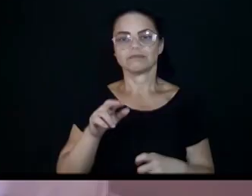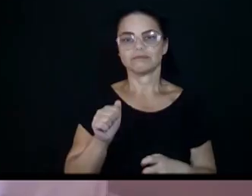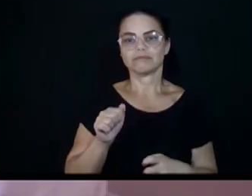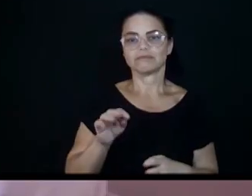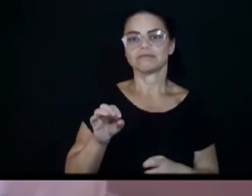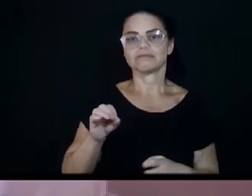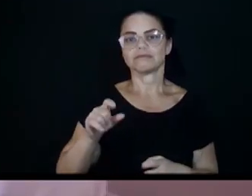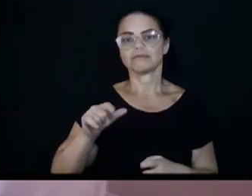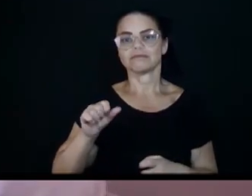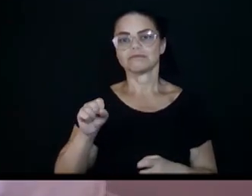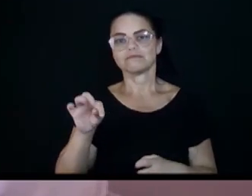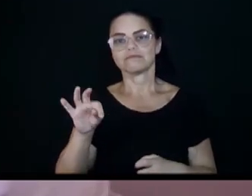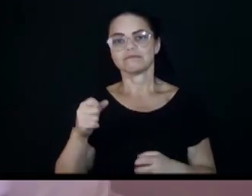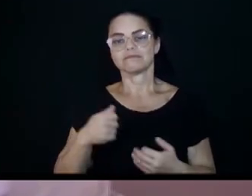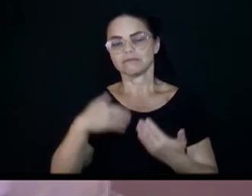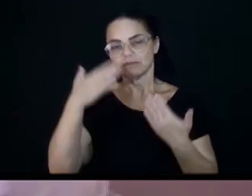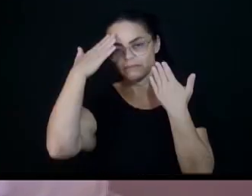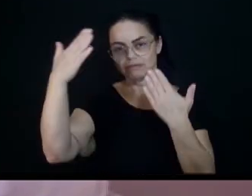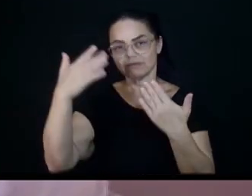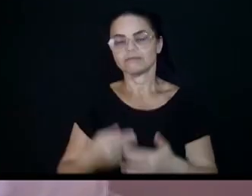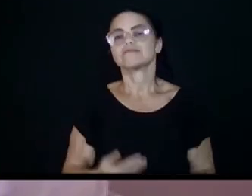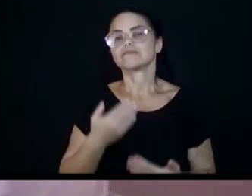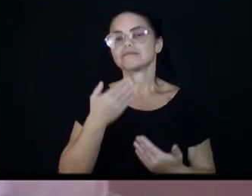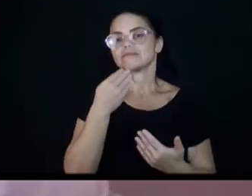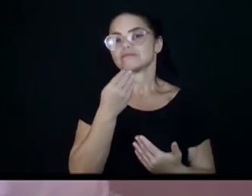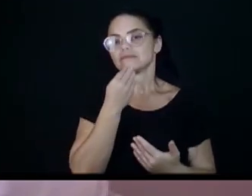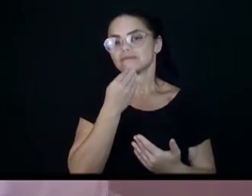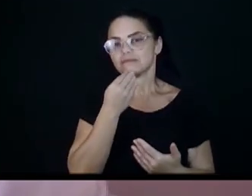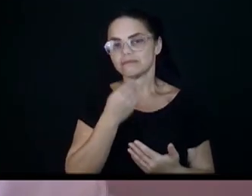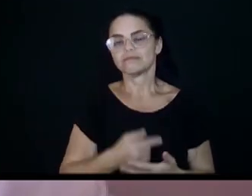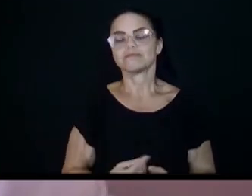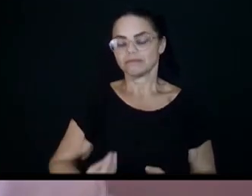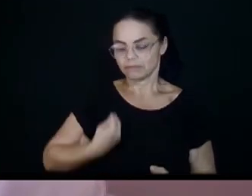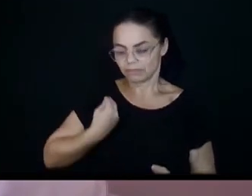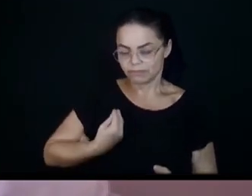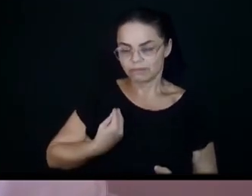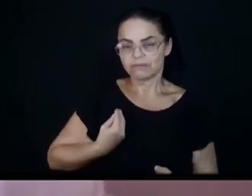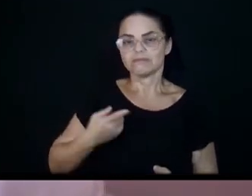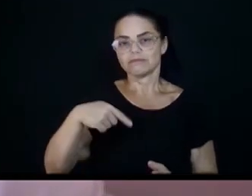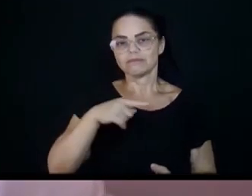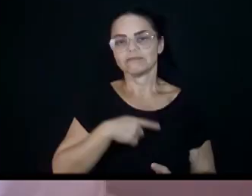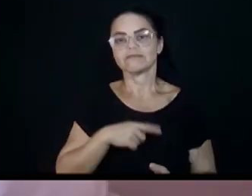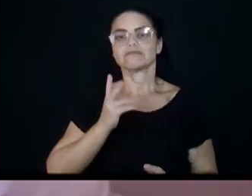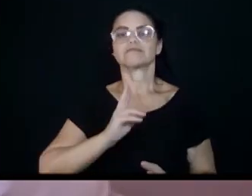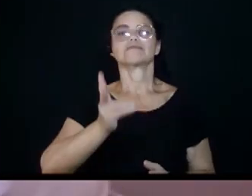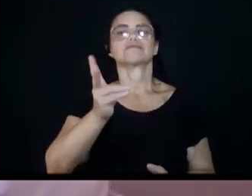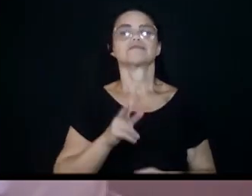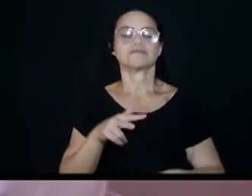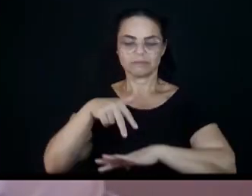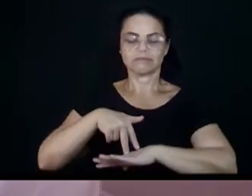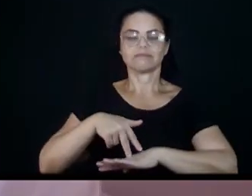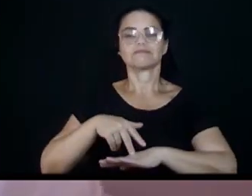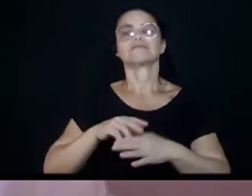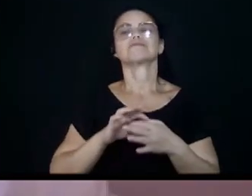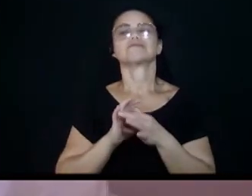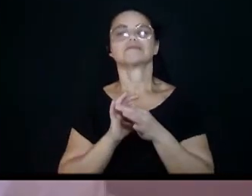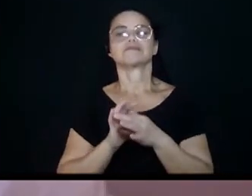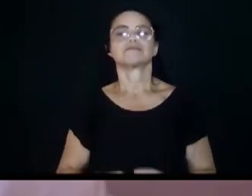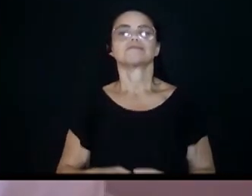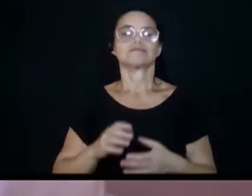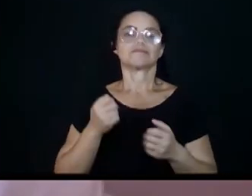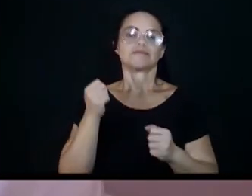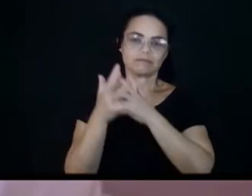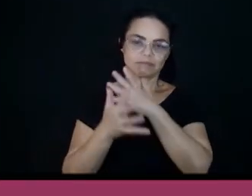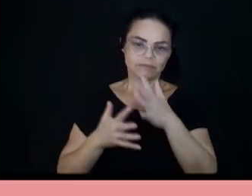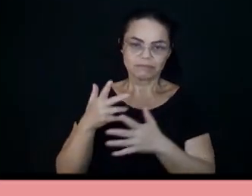agradecer essa oportunidade de estar aqui com vocês e sempre nos colocando à disposição quando necessário e